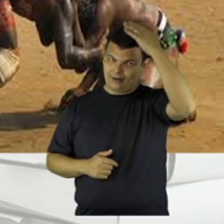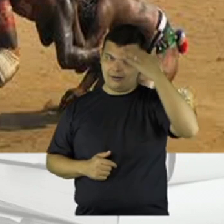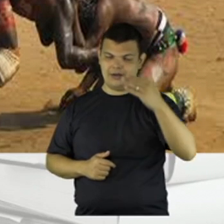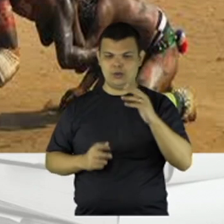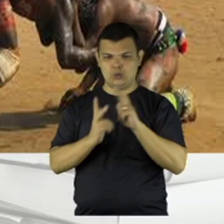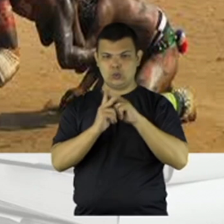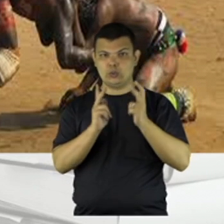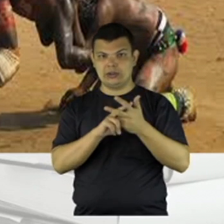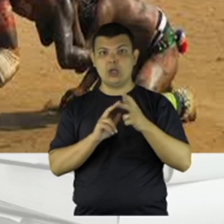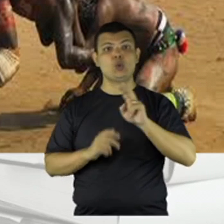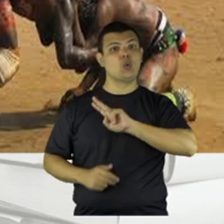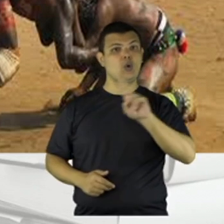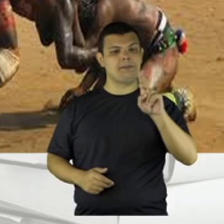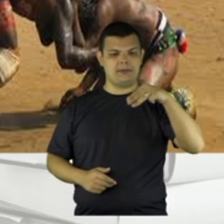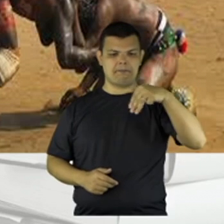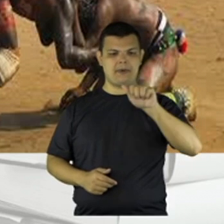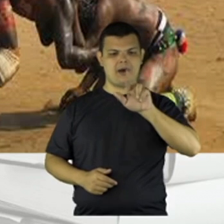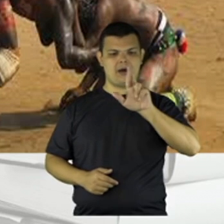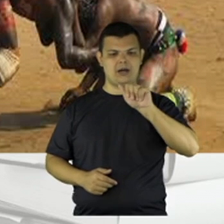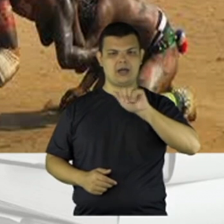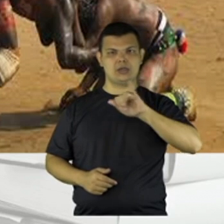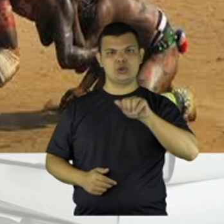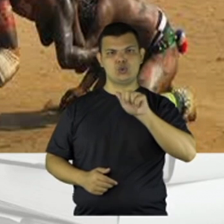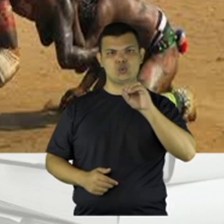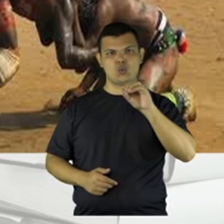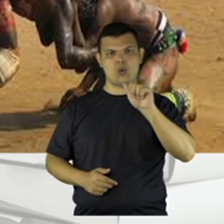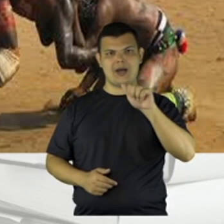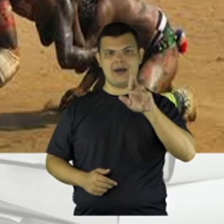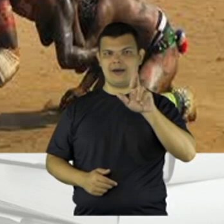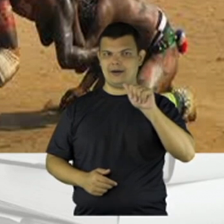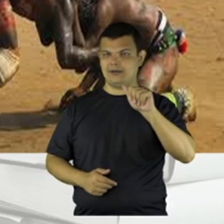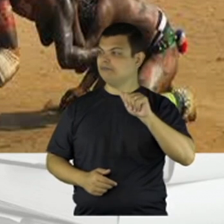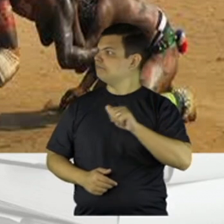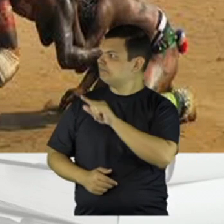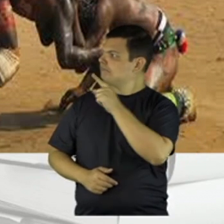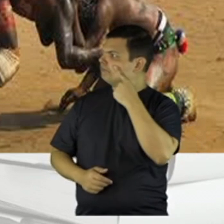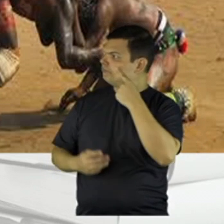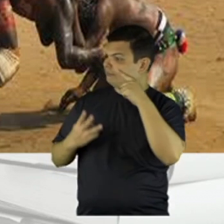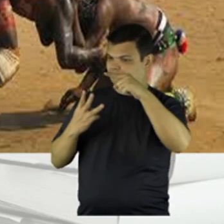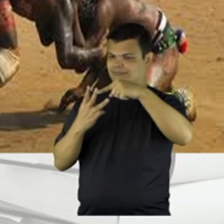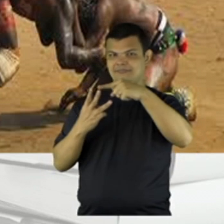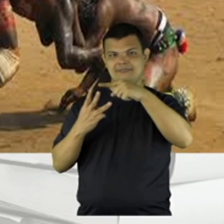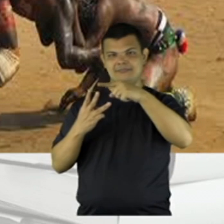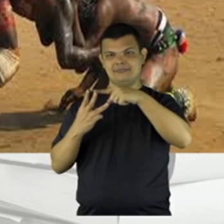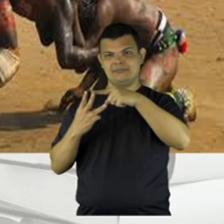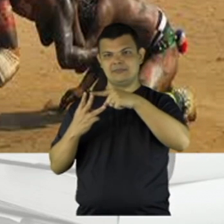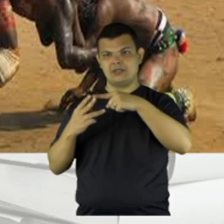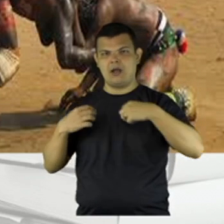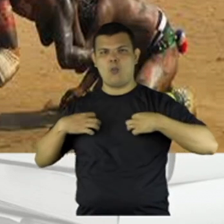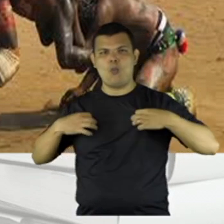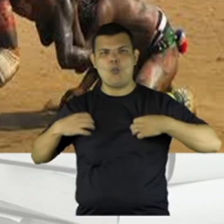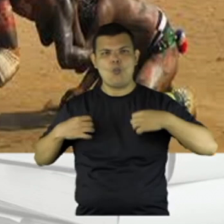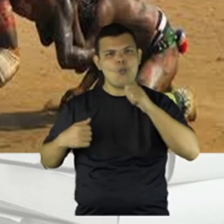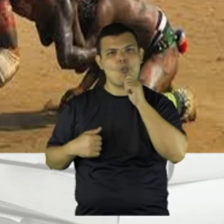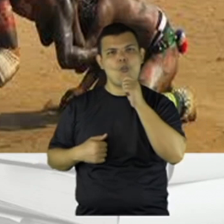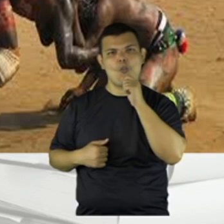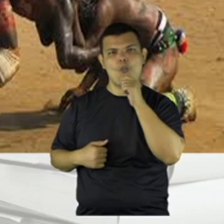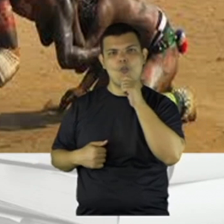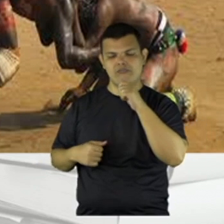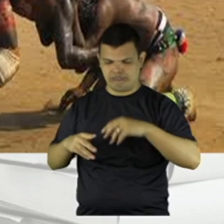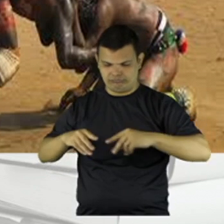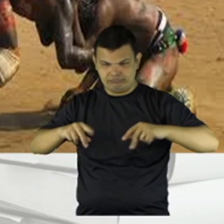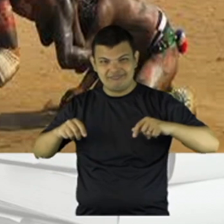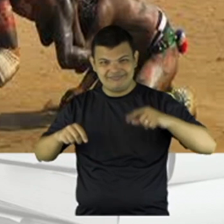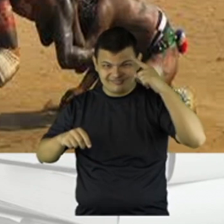marajoara, que é esta luta que você está vendo aí ao centro. Os 2 rapazes aí sem camisa, na areia, é